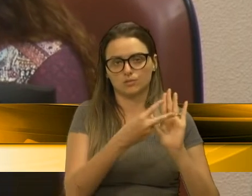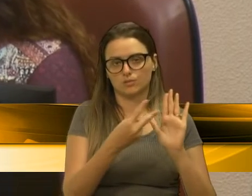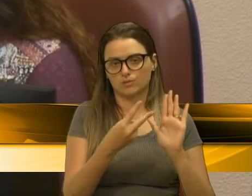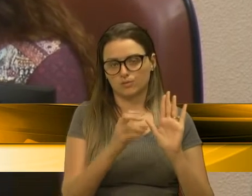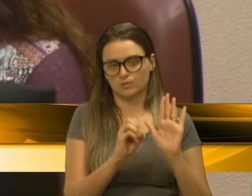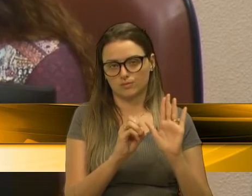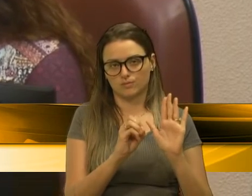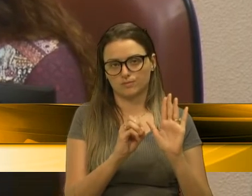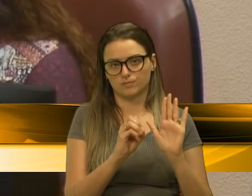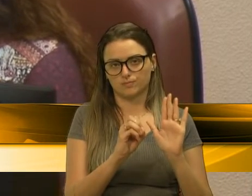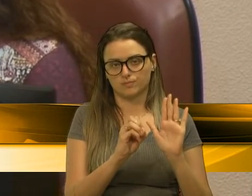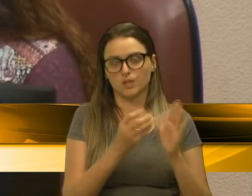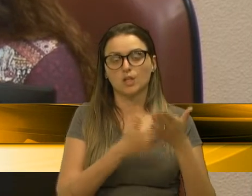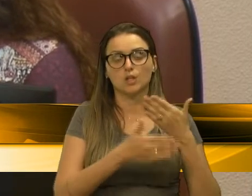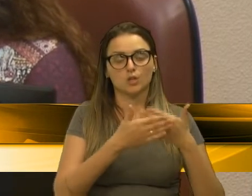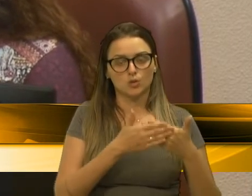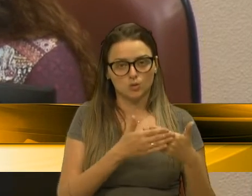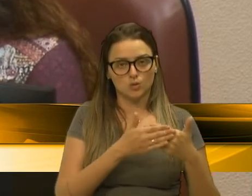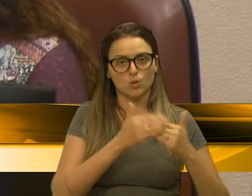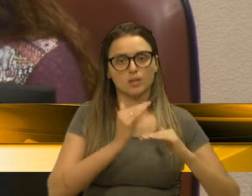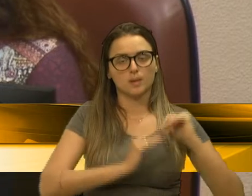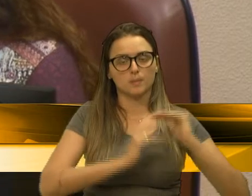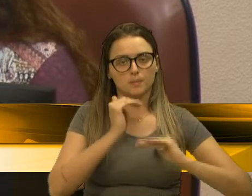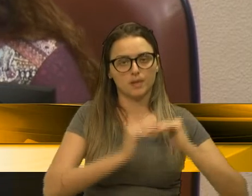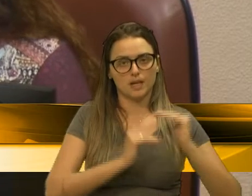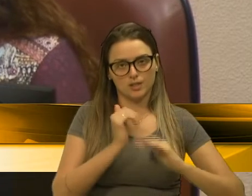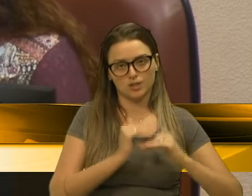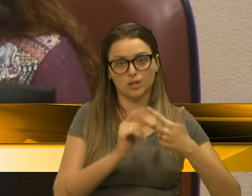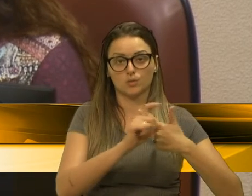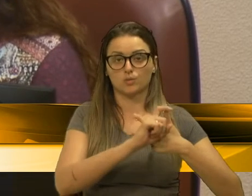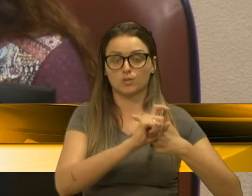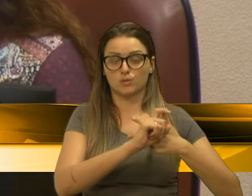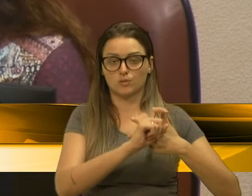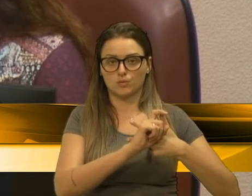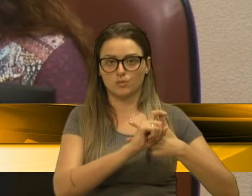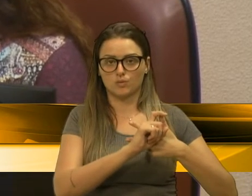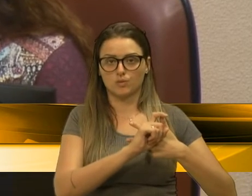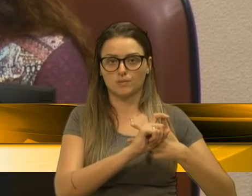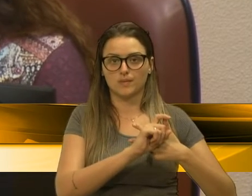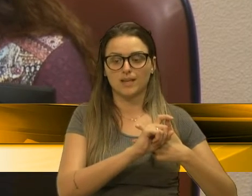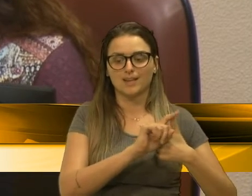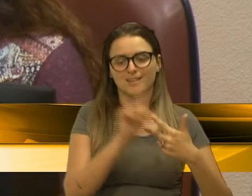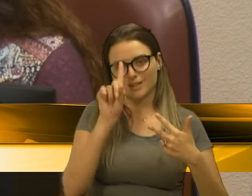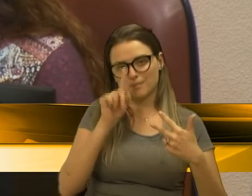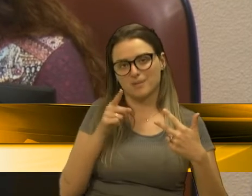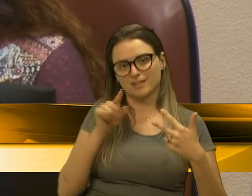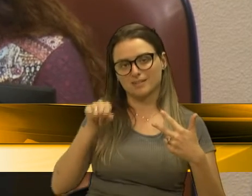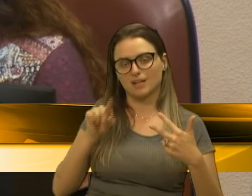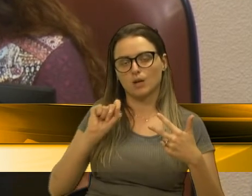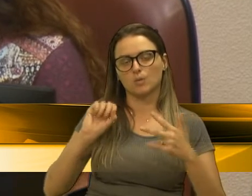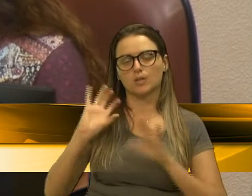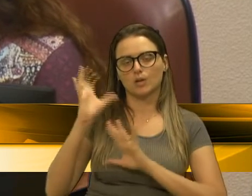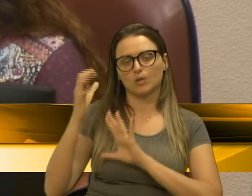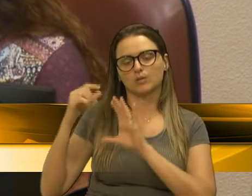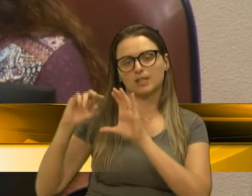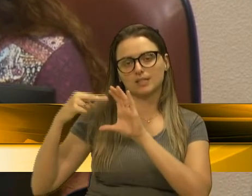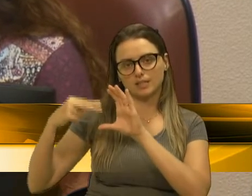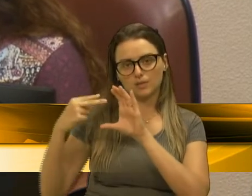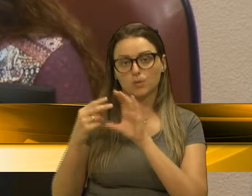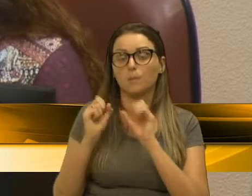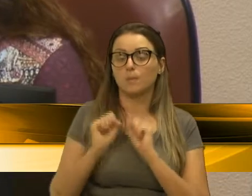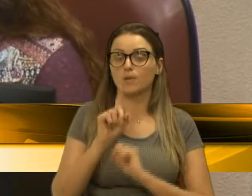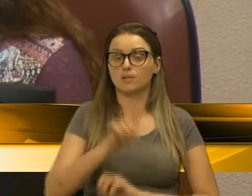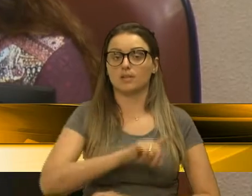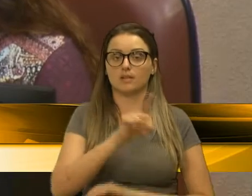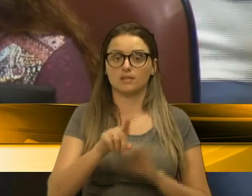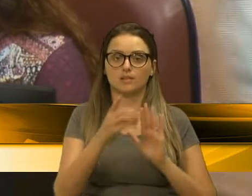220, os atos normativos do Poder Executivo que exorbitarem o poder regulamentar poderão ser sustados por